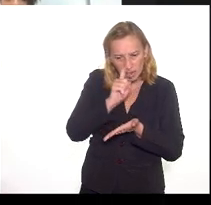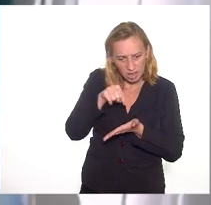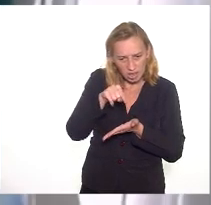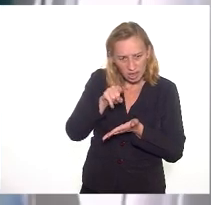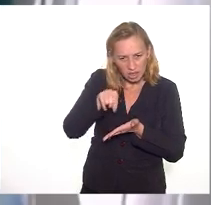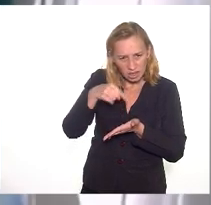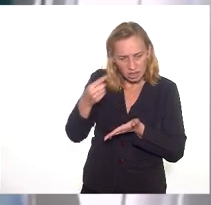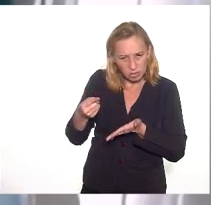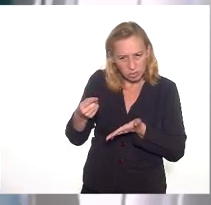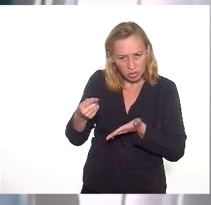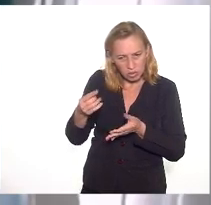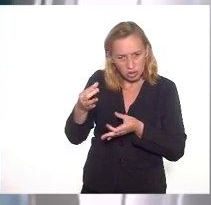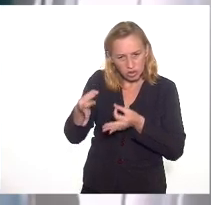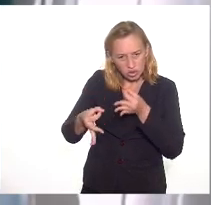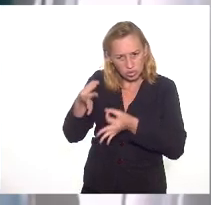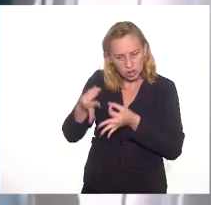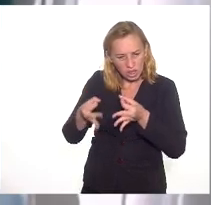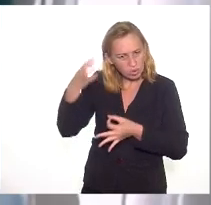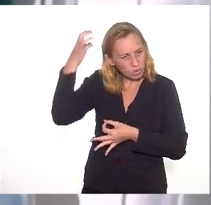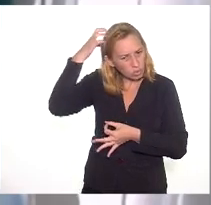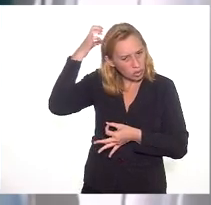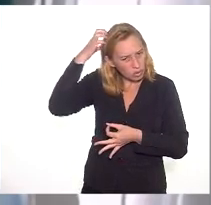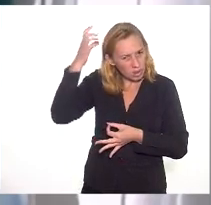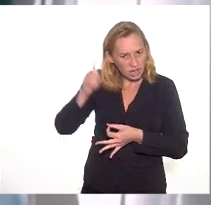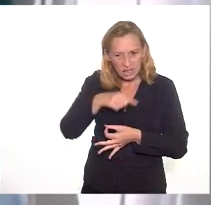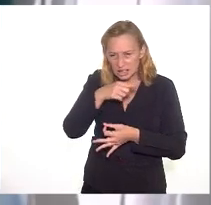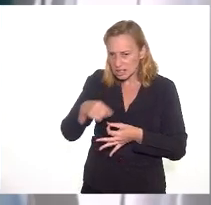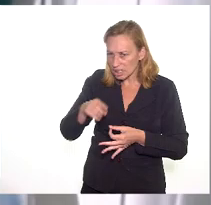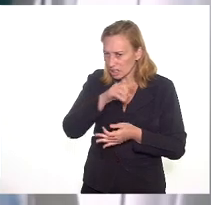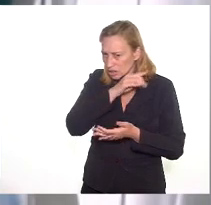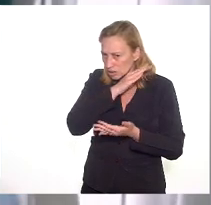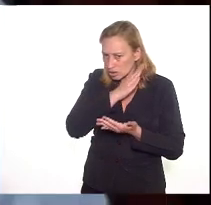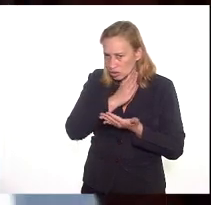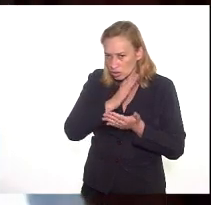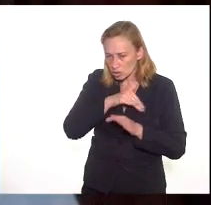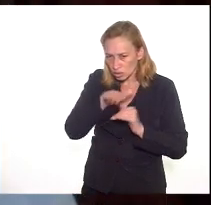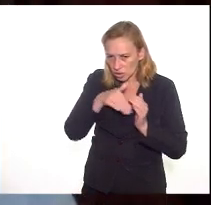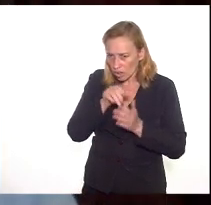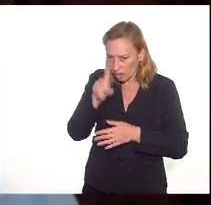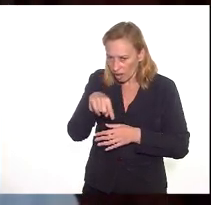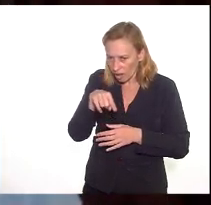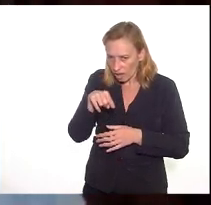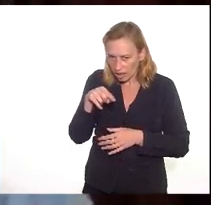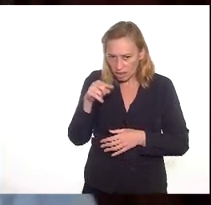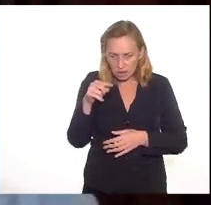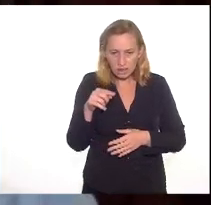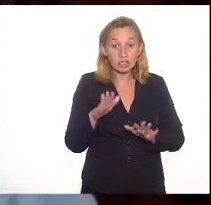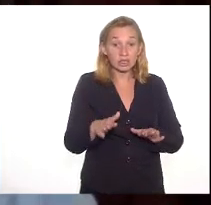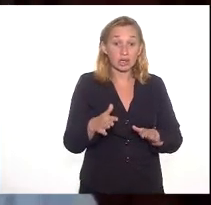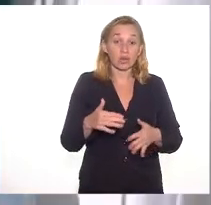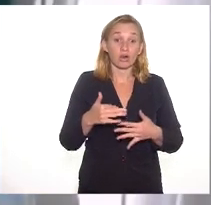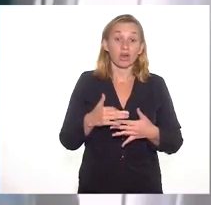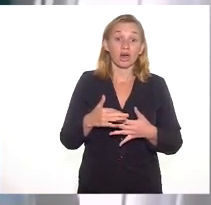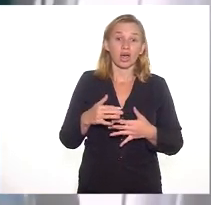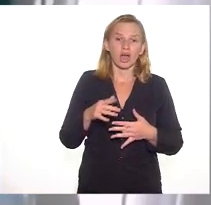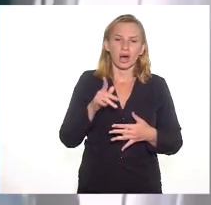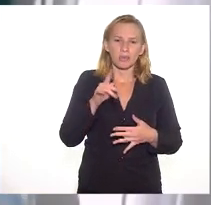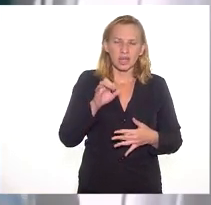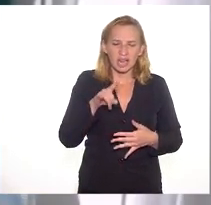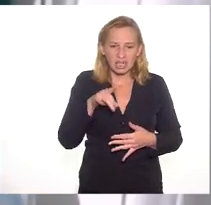depois do trânsito em julgado, se condenado, cancela de uma vez? Essa é a ideia? Exato, essa é a ideia. Então, de imediato, se aplica uma penalidade